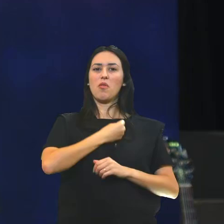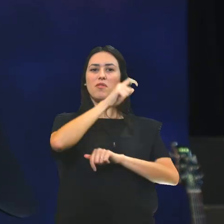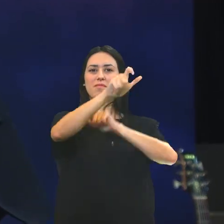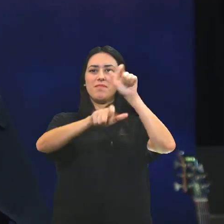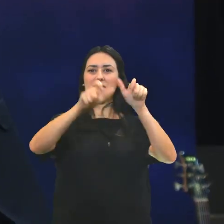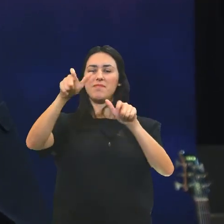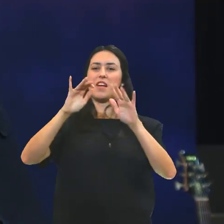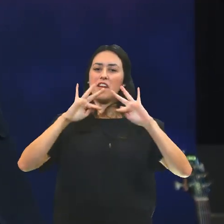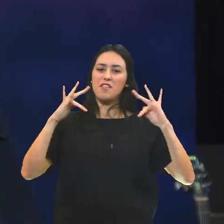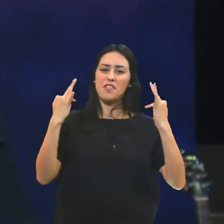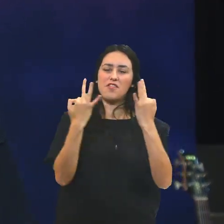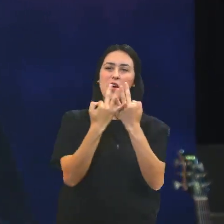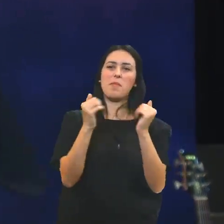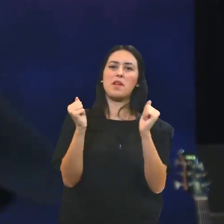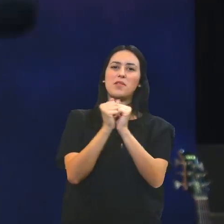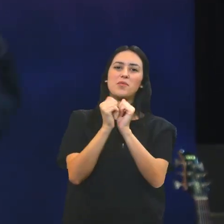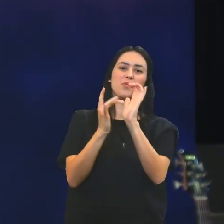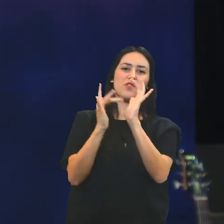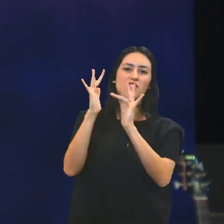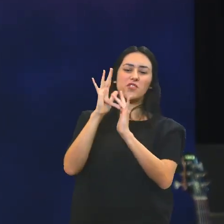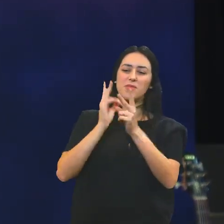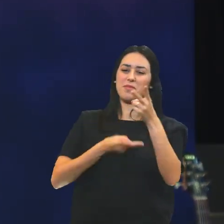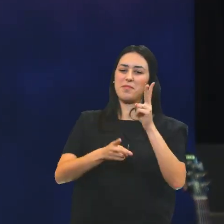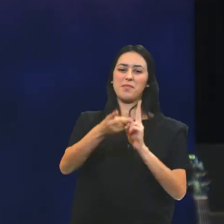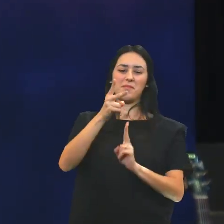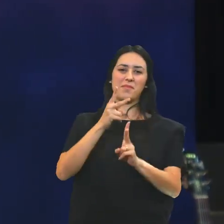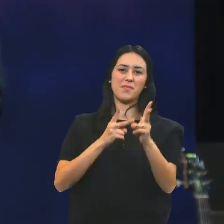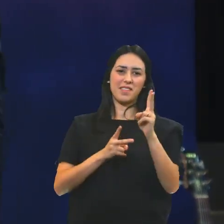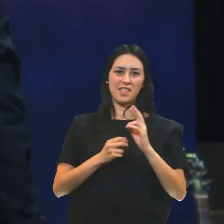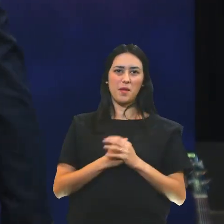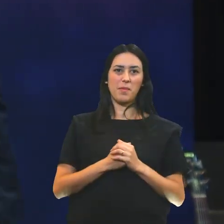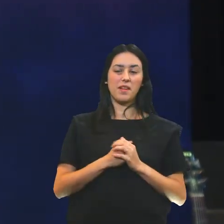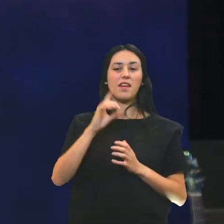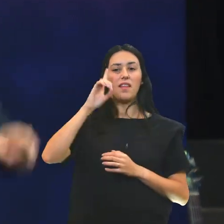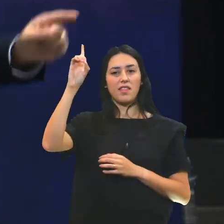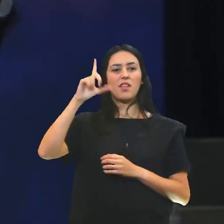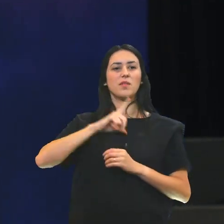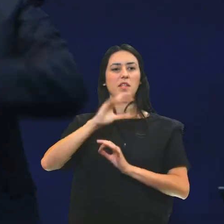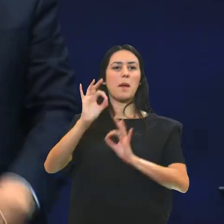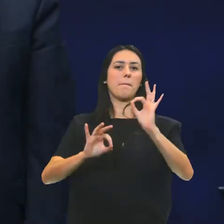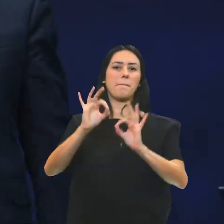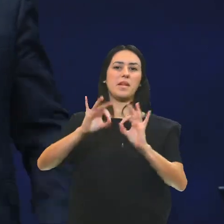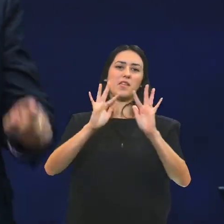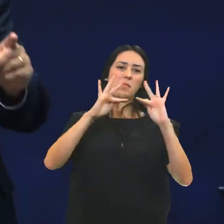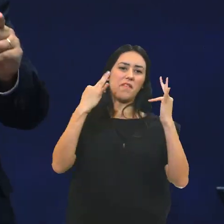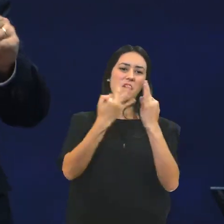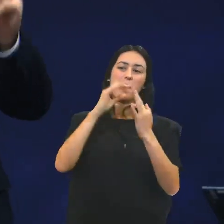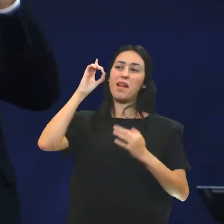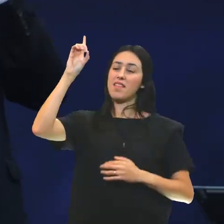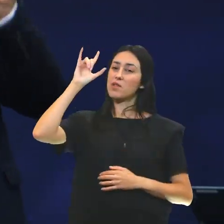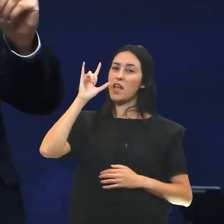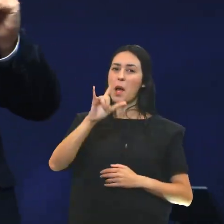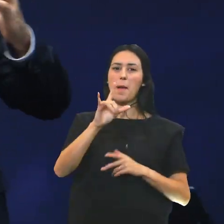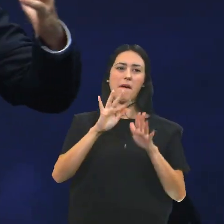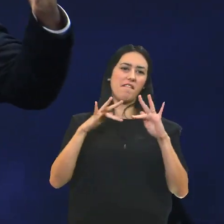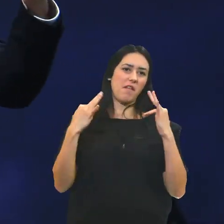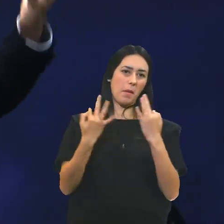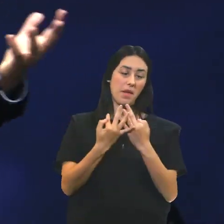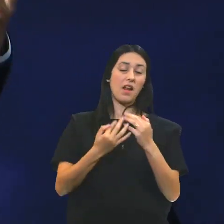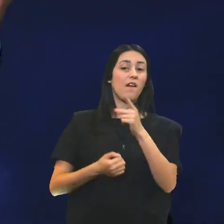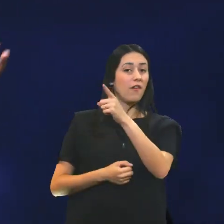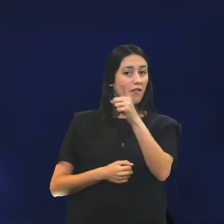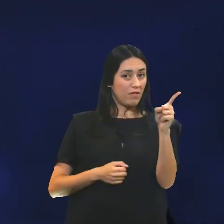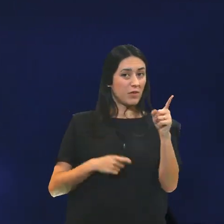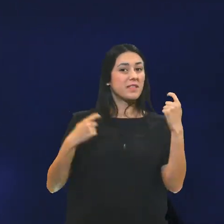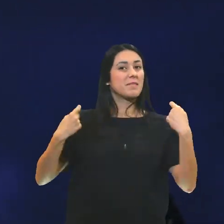com o Senhor Jesus para sempre. Deus tem planos para a família, Ele ama a família. E sabe, você precisa